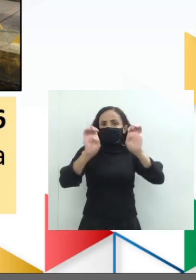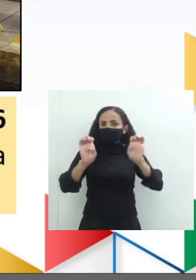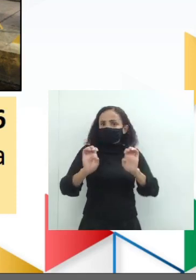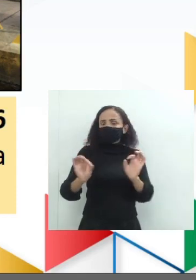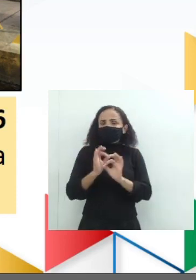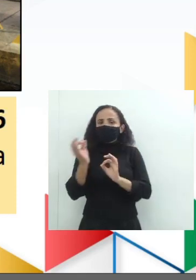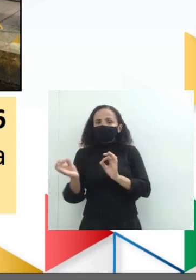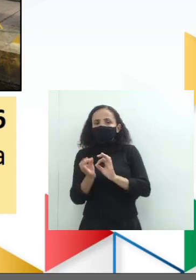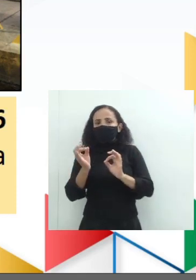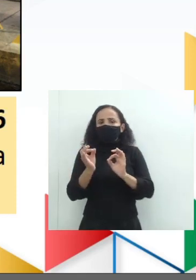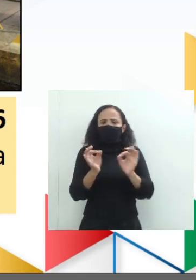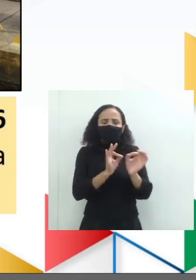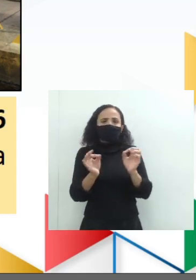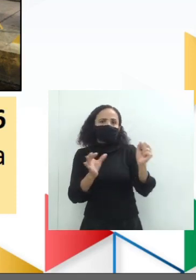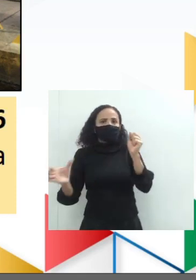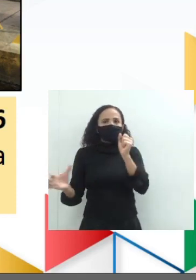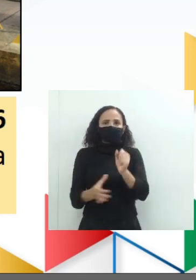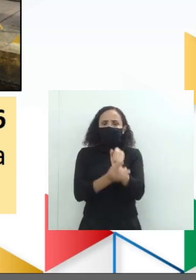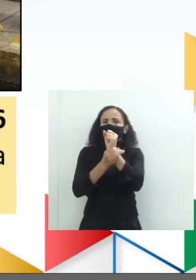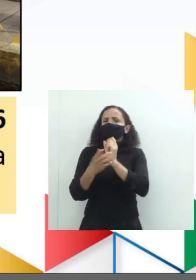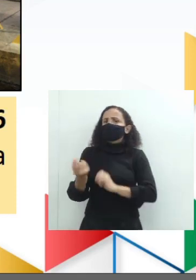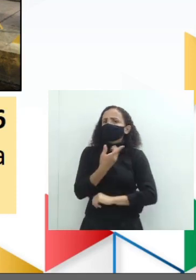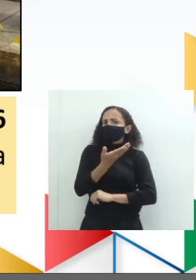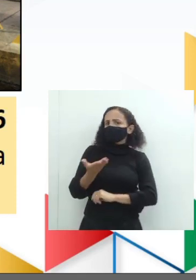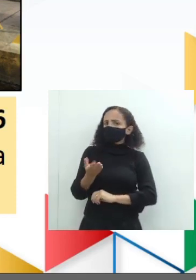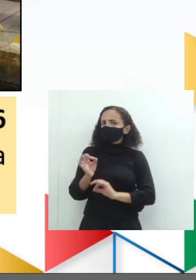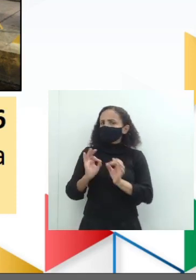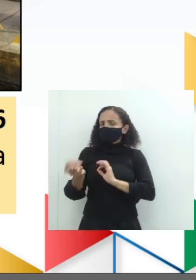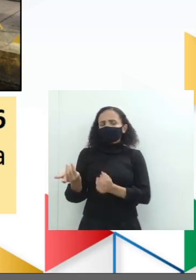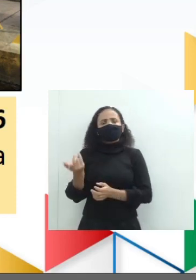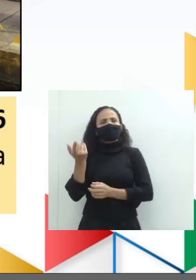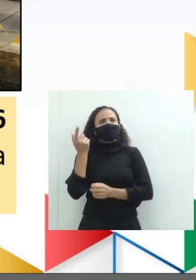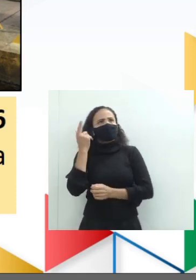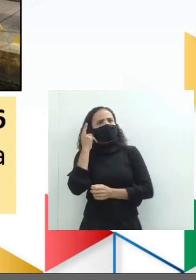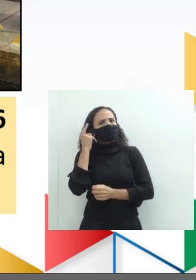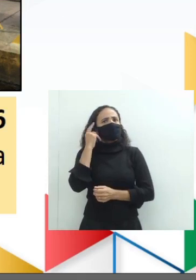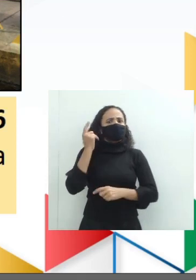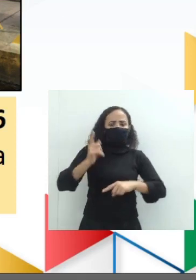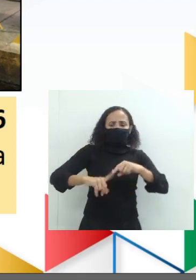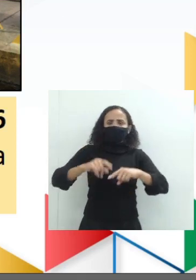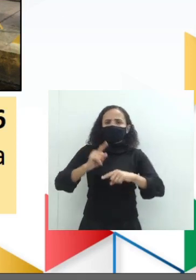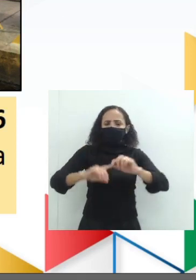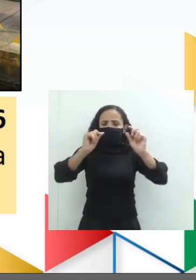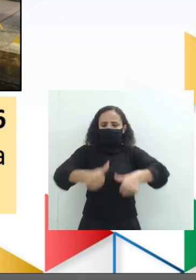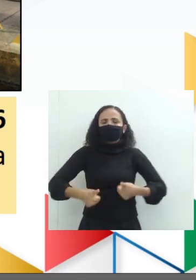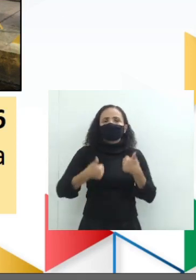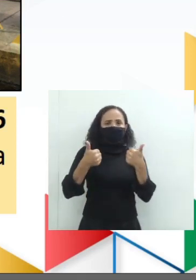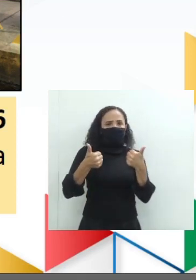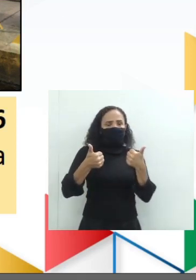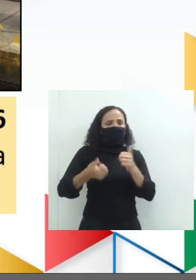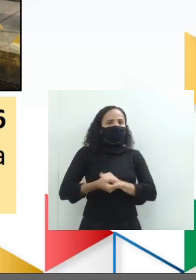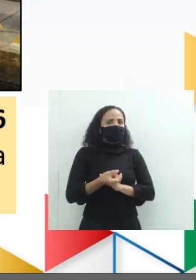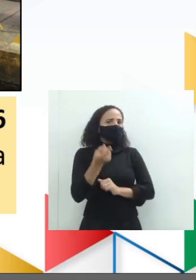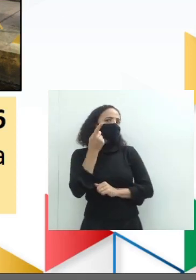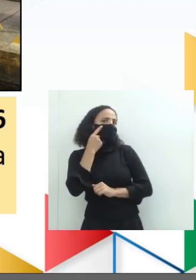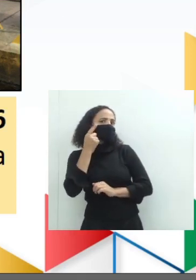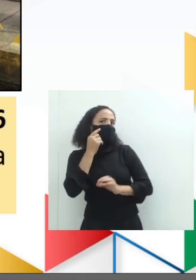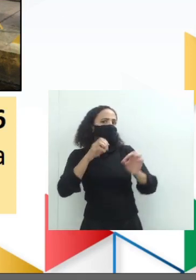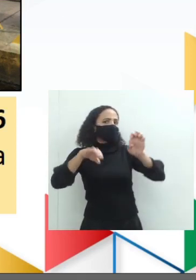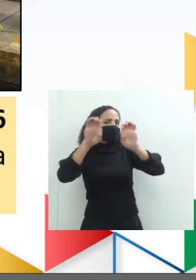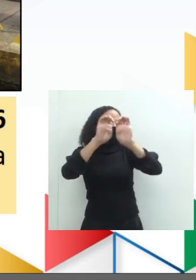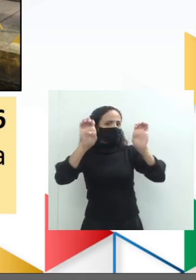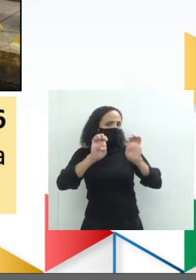muita resistência. Olha o tempo dessa ponte aí, e é claro, o material de qualidade também, tá bom? Olha as estruturas,